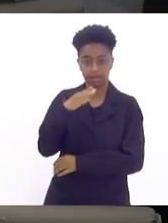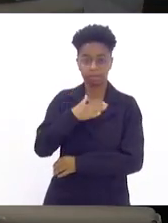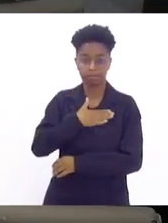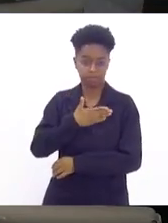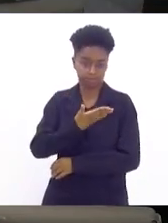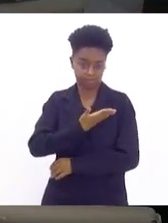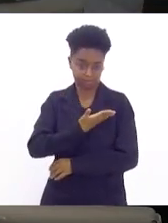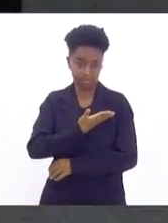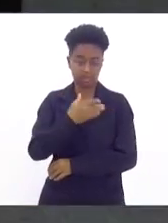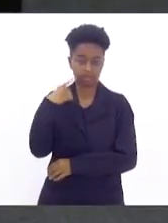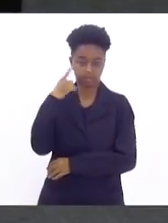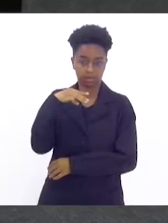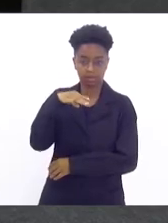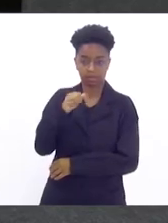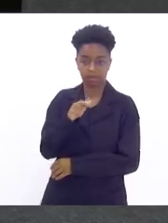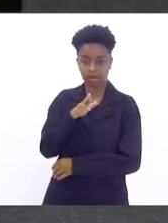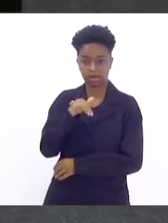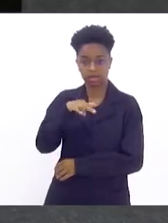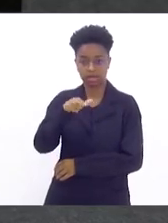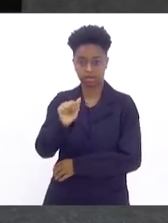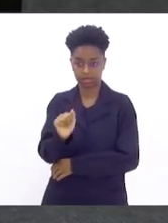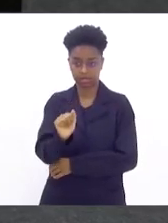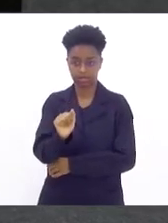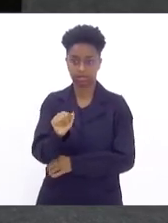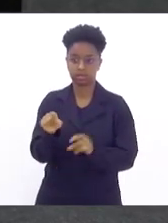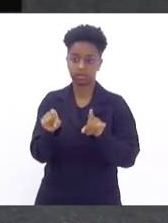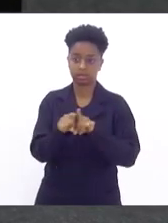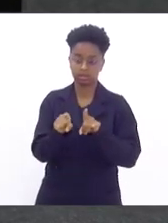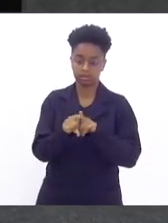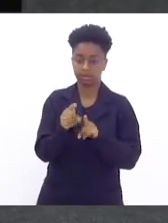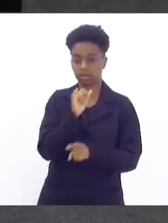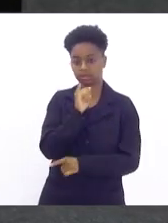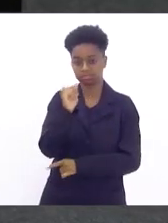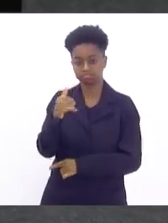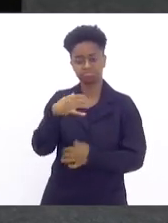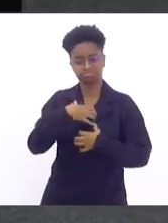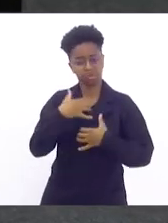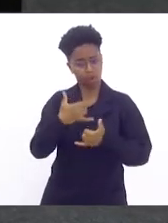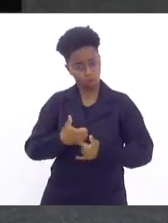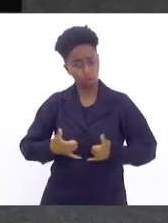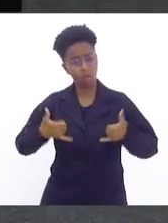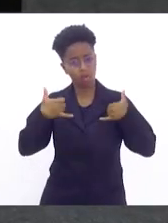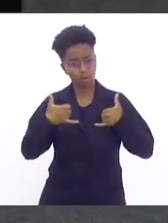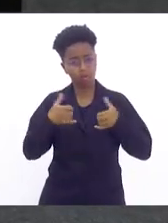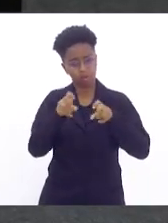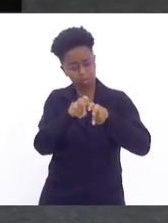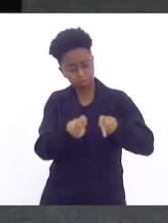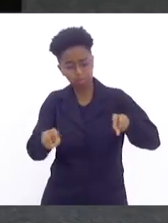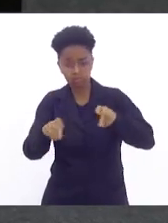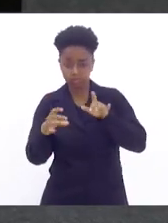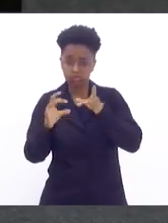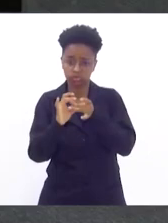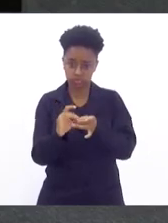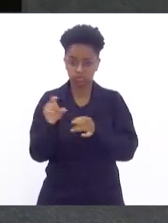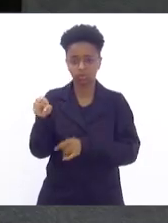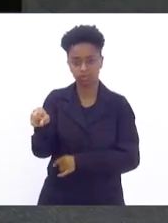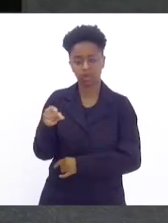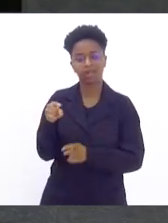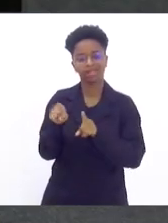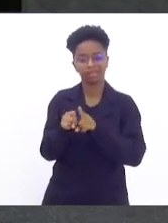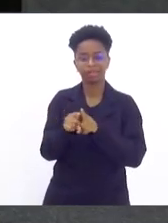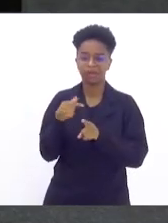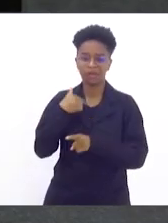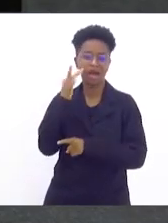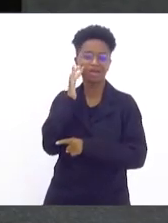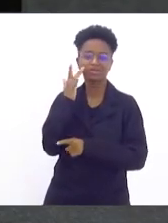a deputada Marina do MST dizer que é orgulho muito grande está na mesma bancada que ela eu acho que é